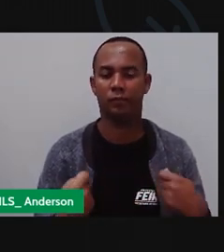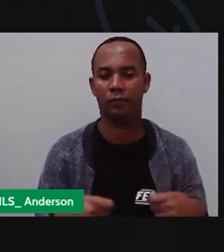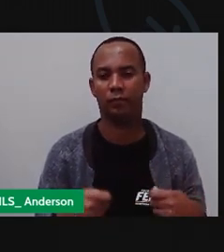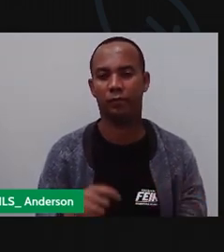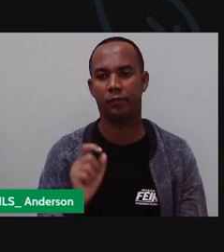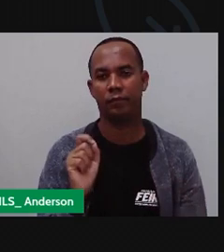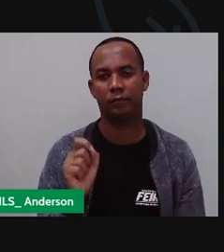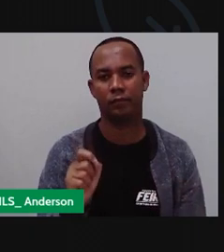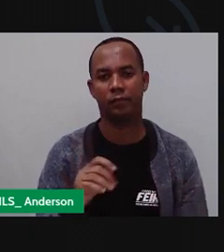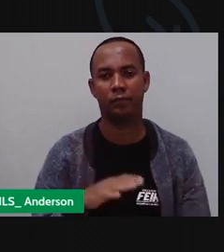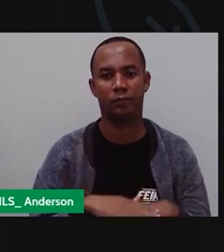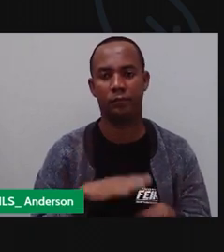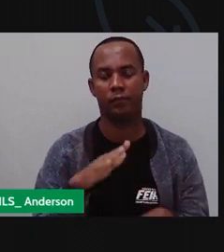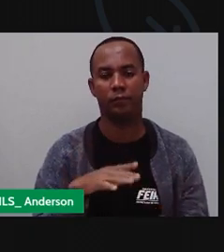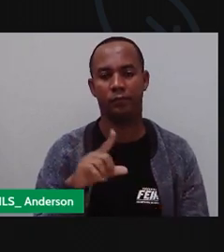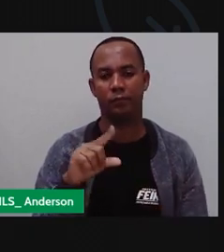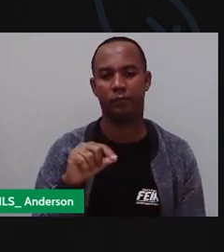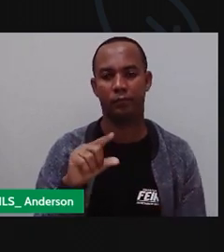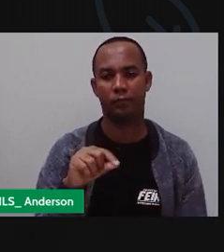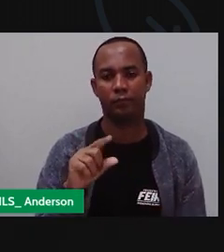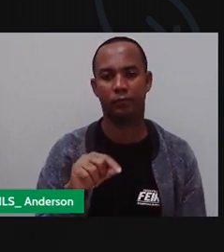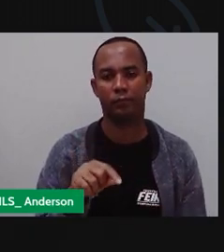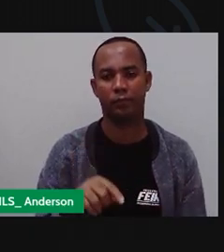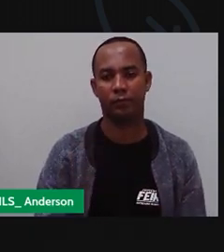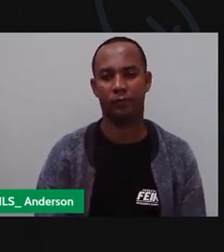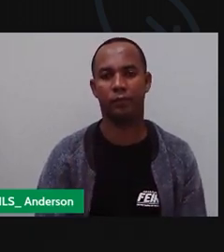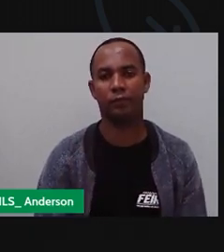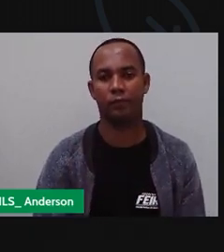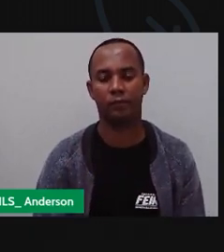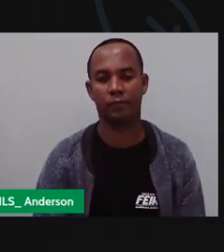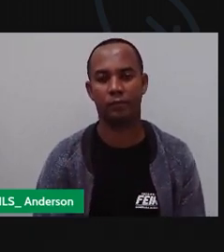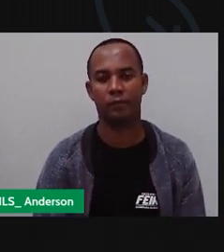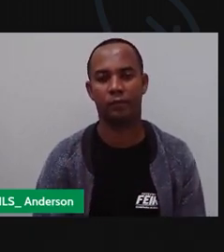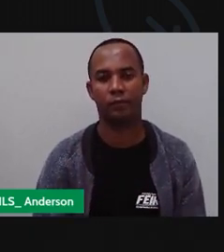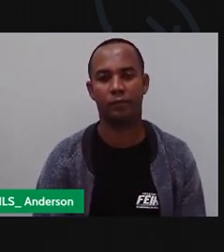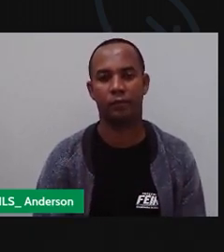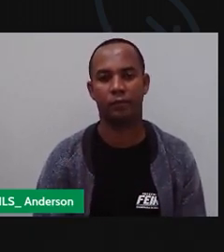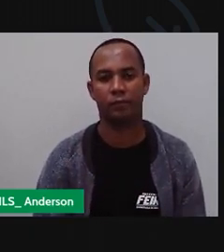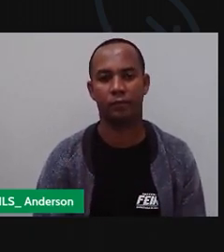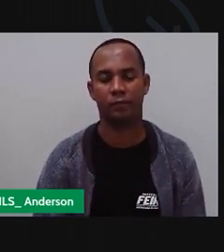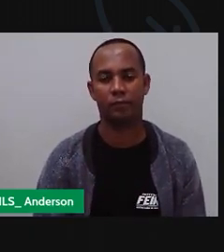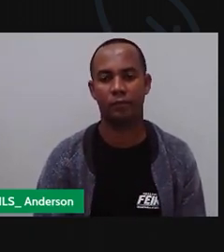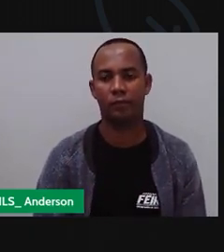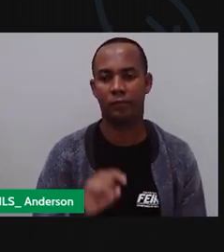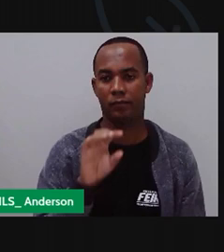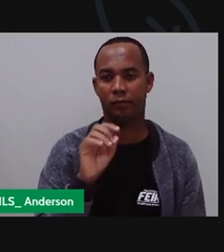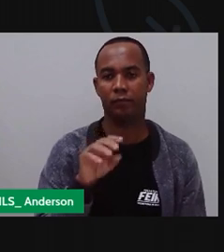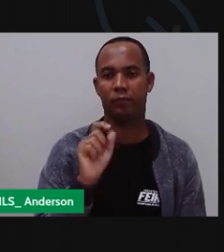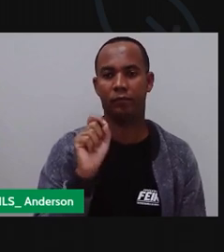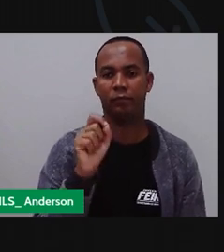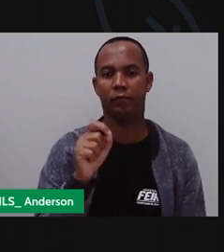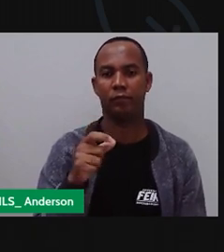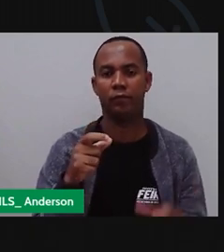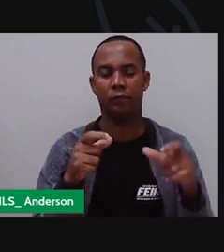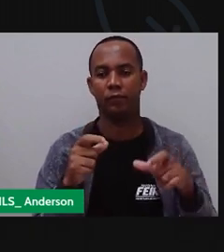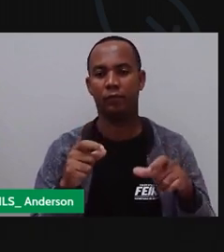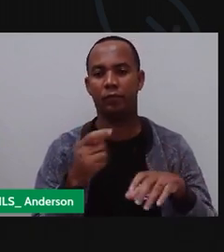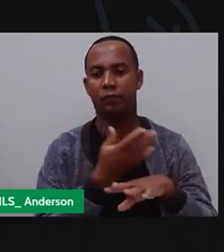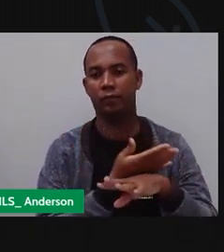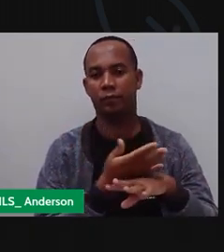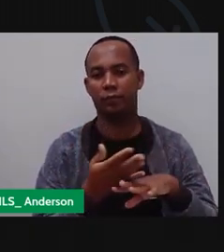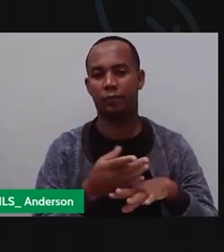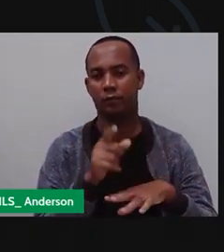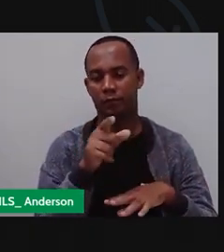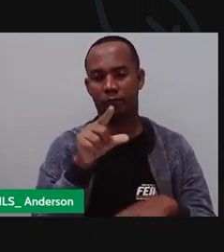quê? De mais cola. Eu só passo, vou colocar eu passando aqui no lugar errado. Só passo na parte branca,